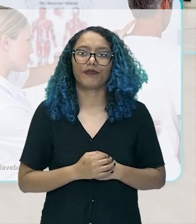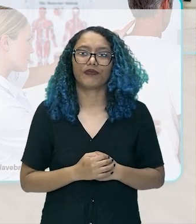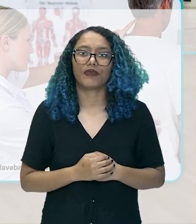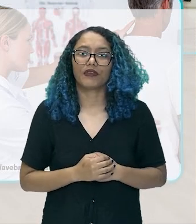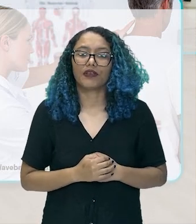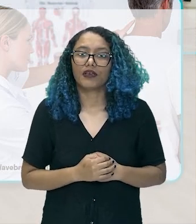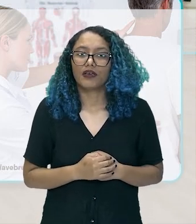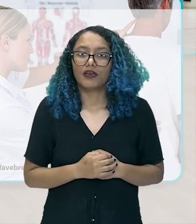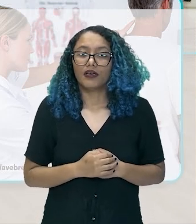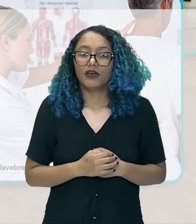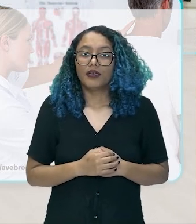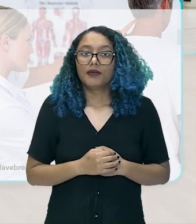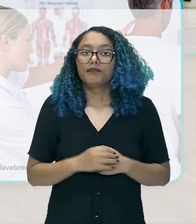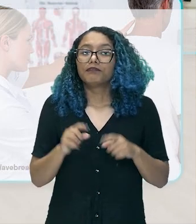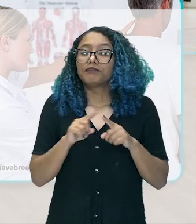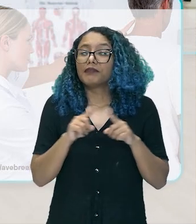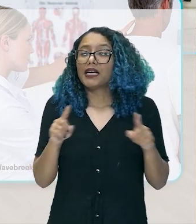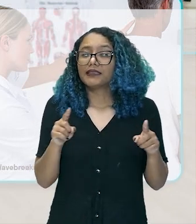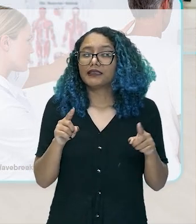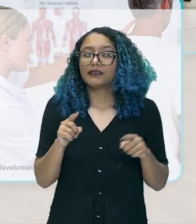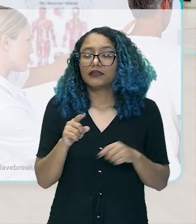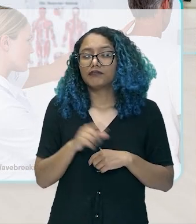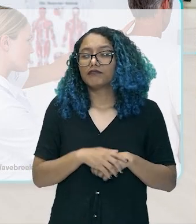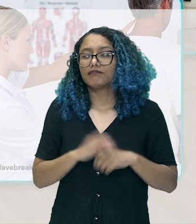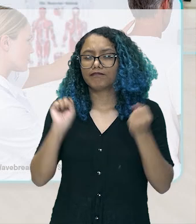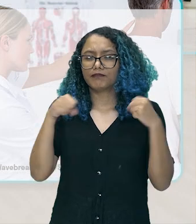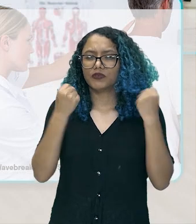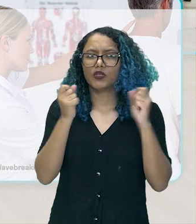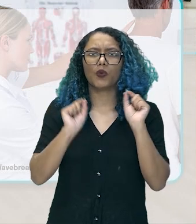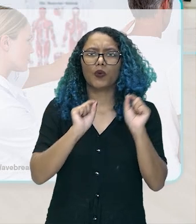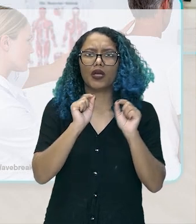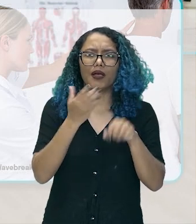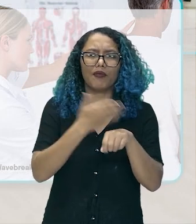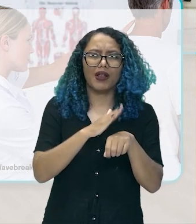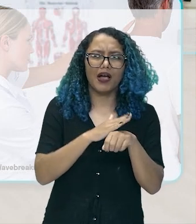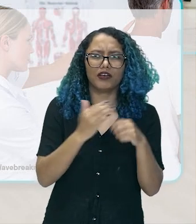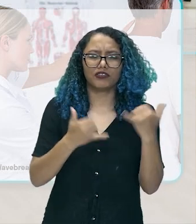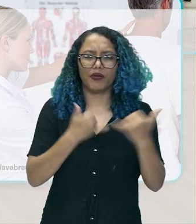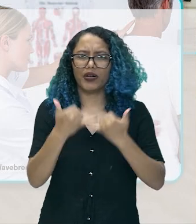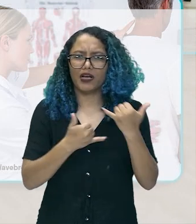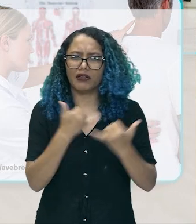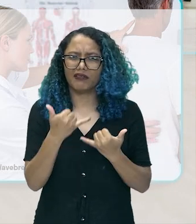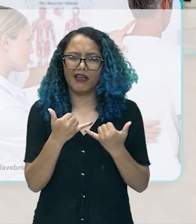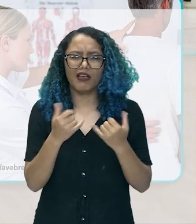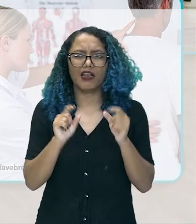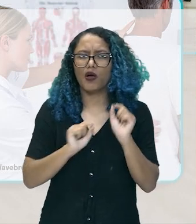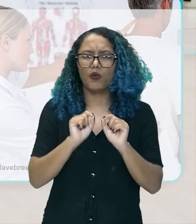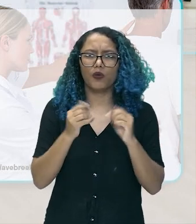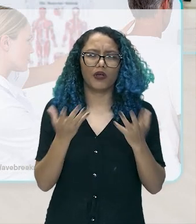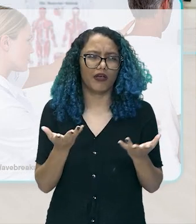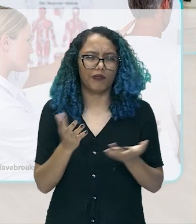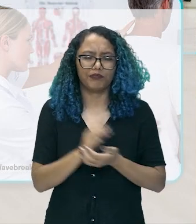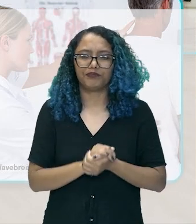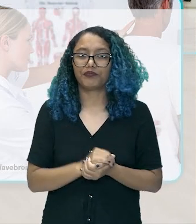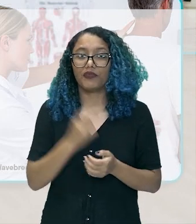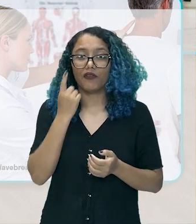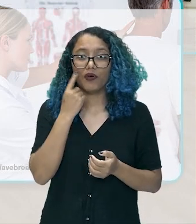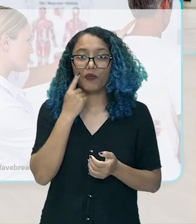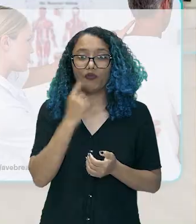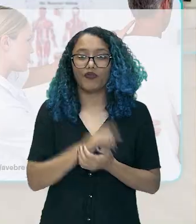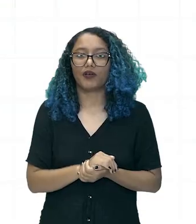muito antiga e remonta aos tempos da Grécia Antiga, onde os gregos praticavam vários